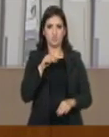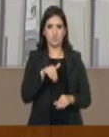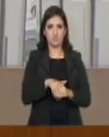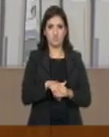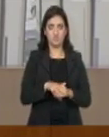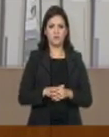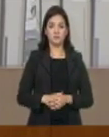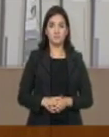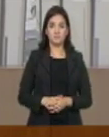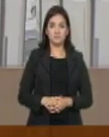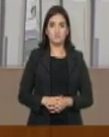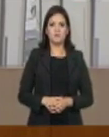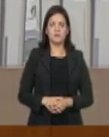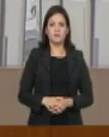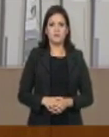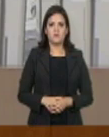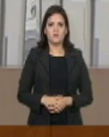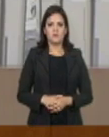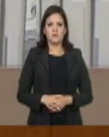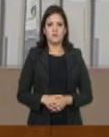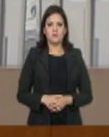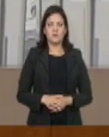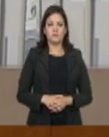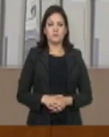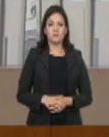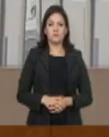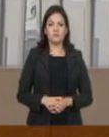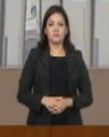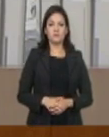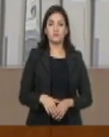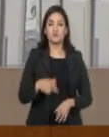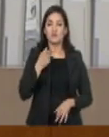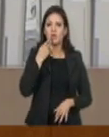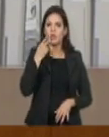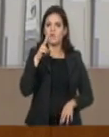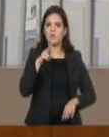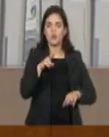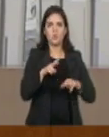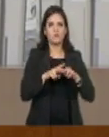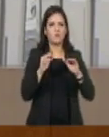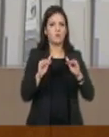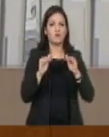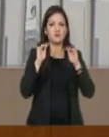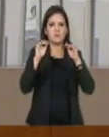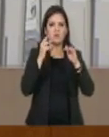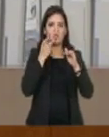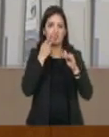Alegações de haver impunidade nos tribunais superiores. Já cansei de repetir isso.